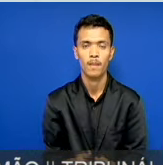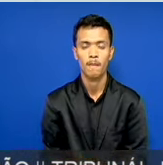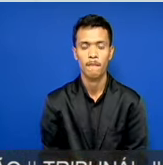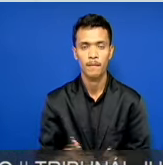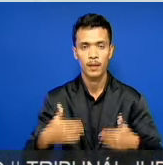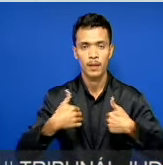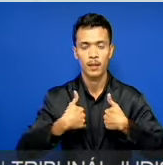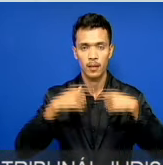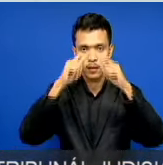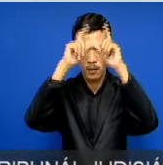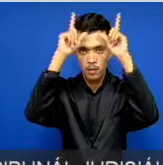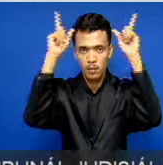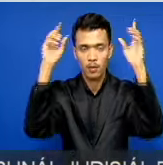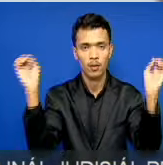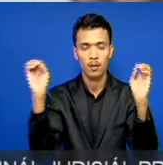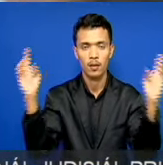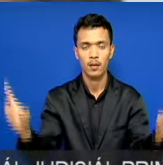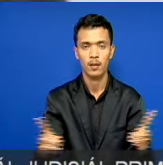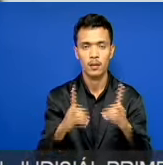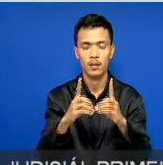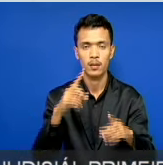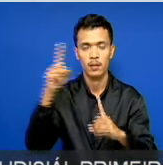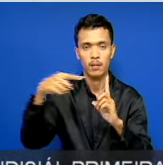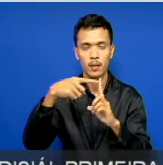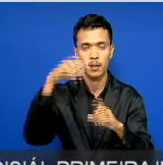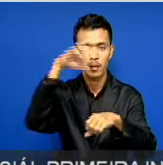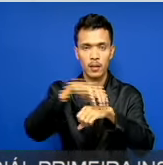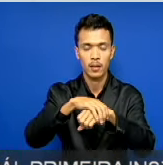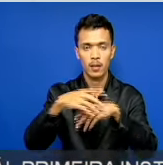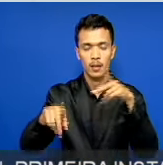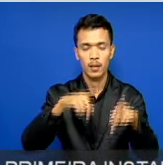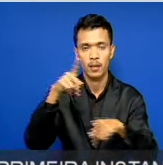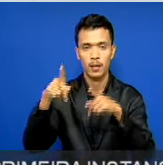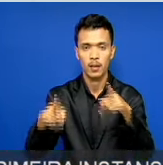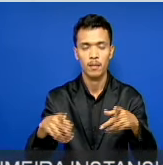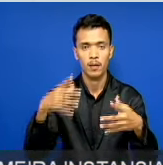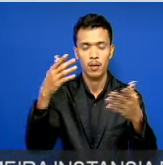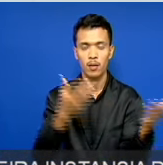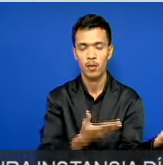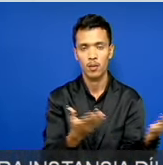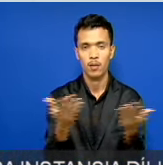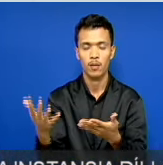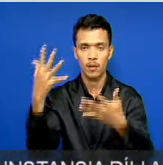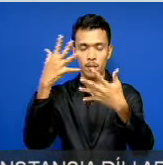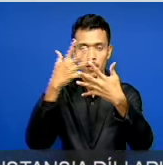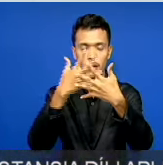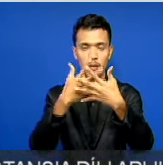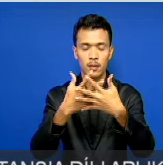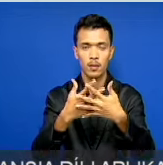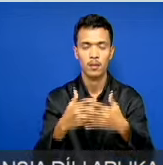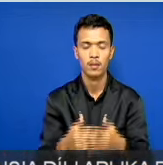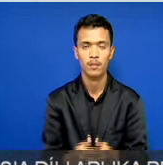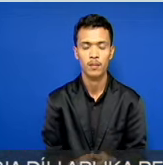E a Timor acontece nesse. Uma hirakairema, lori maidado, interrogação, atamana e prisão,